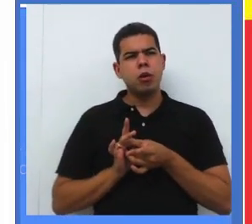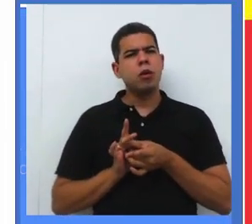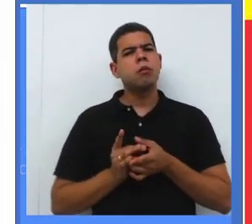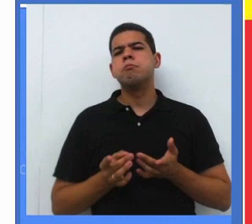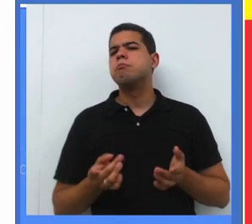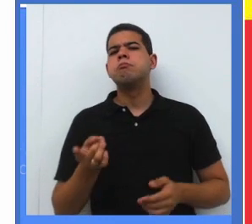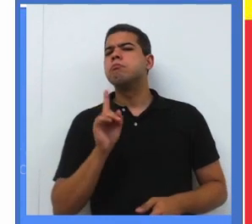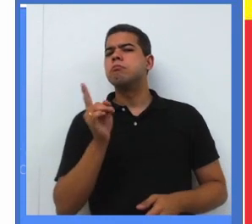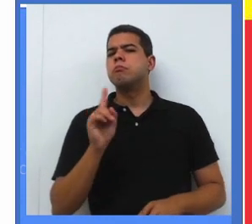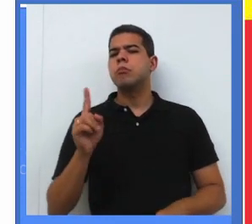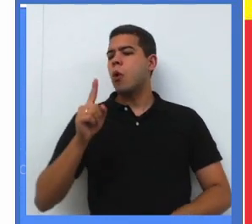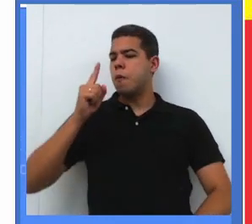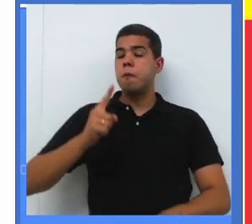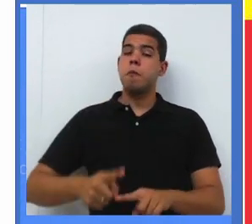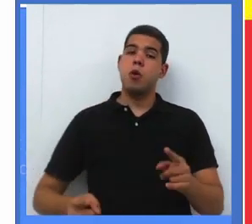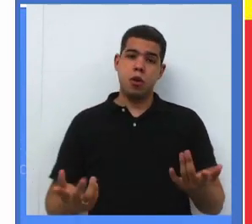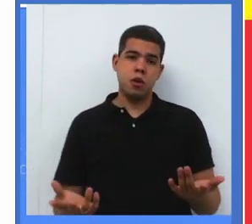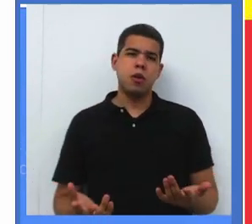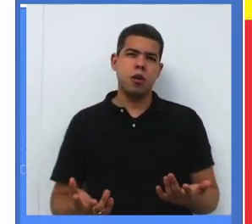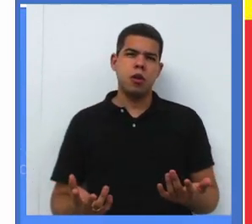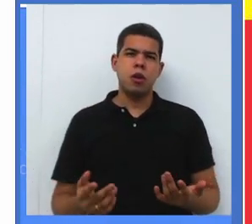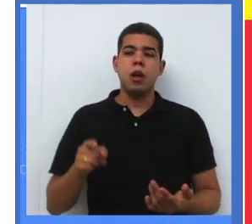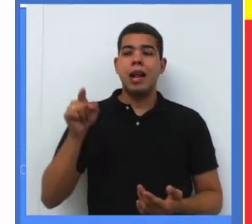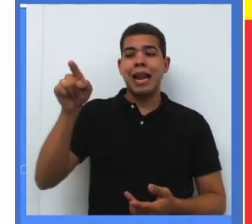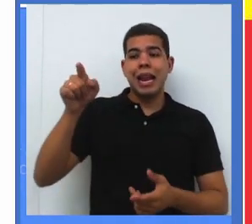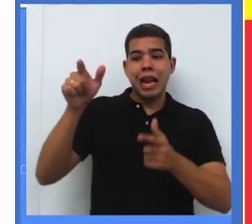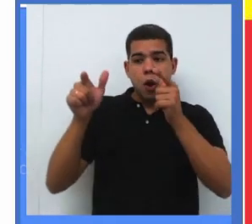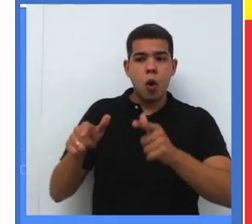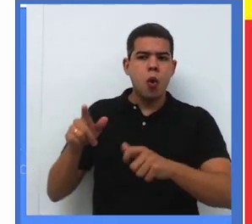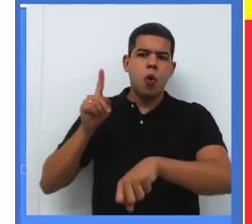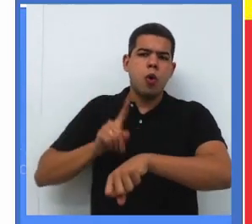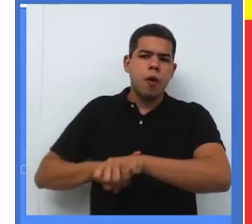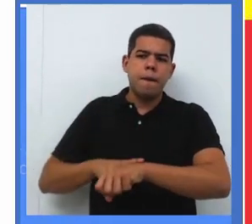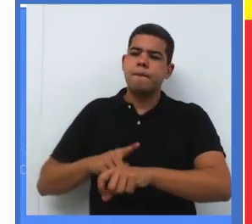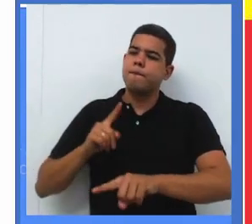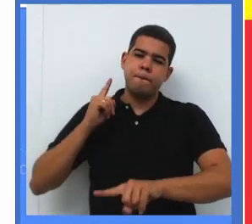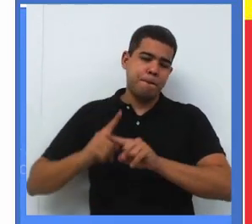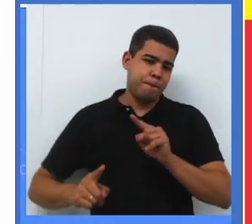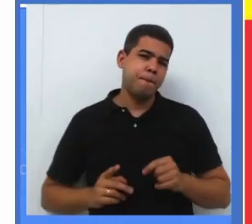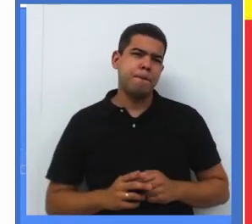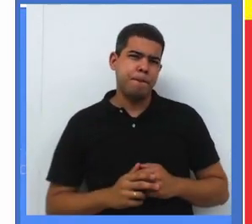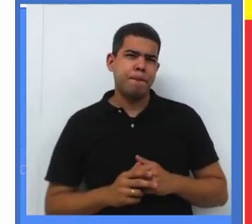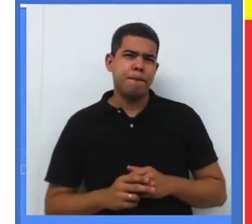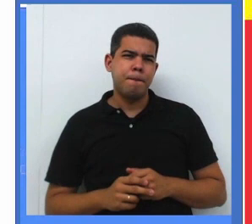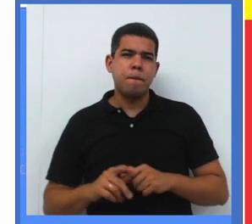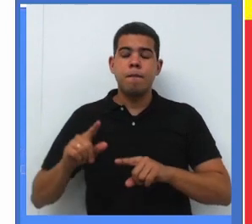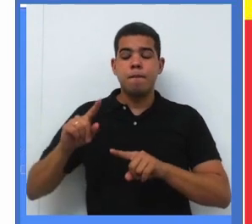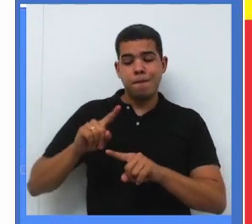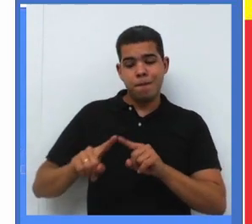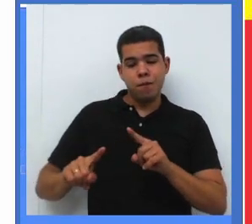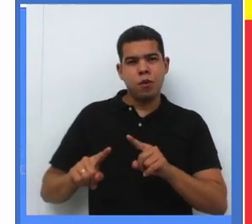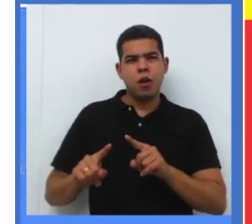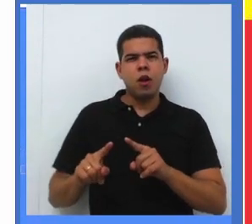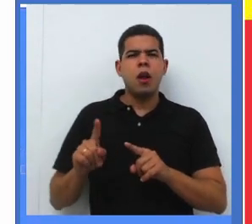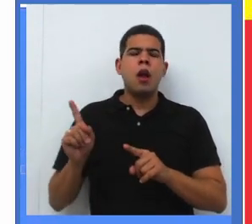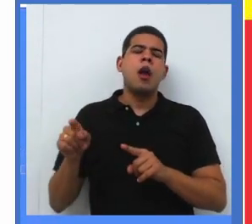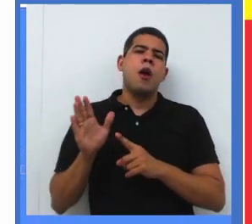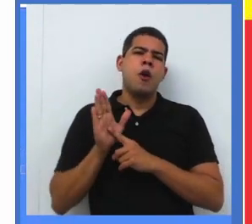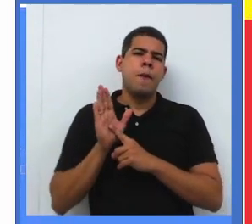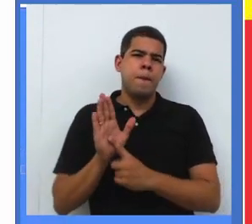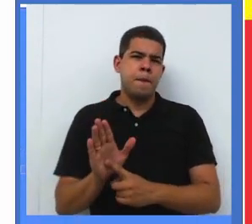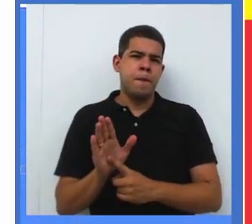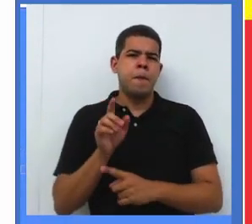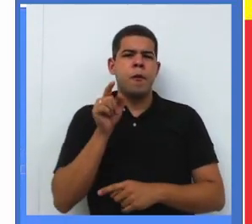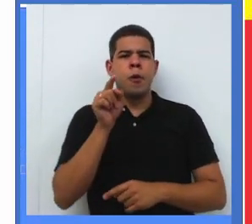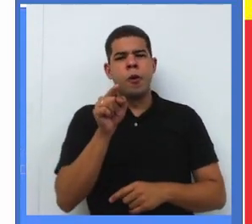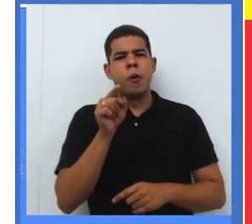conduta de um jeito que, naquele ambiente, naquele momento, não lhe é permitido. Então, a proibição mostra o